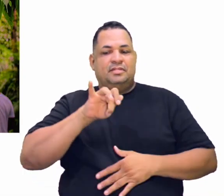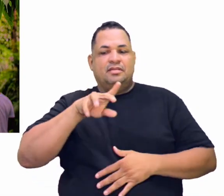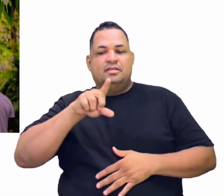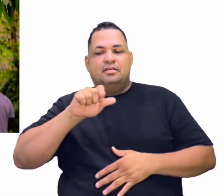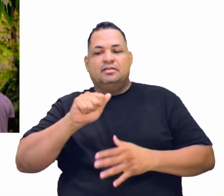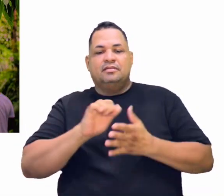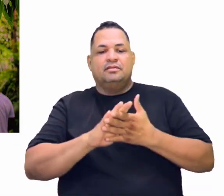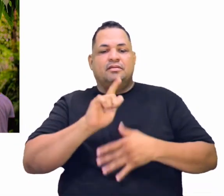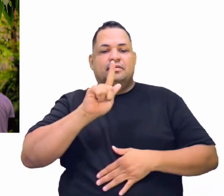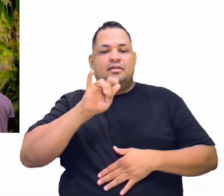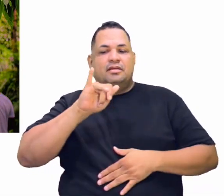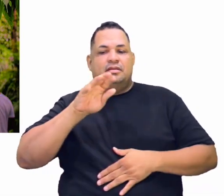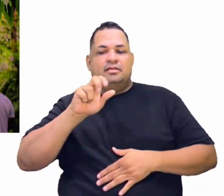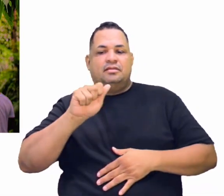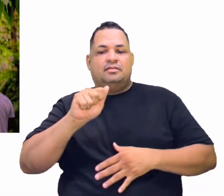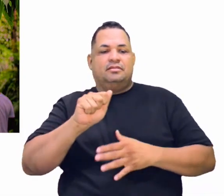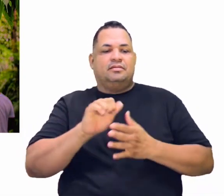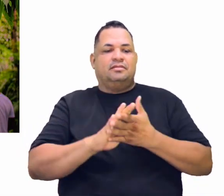Gaia,